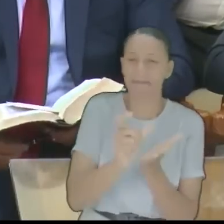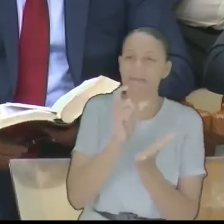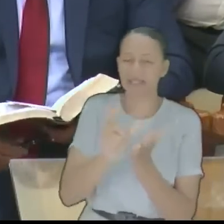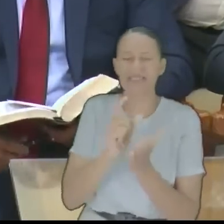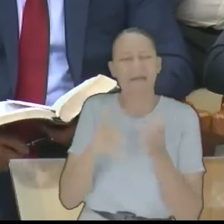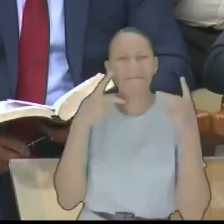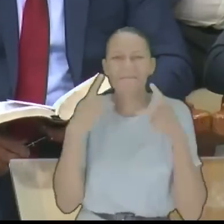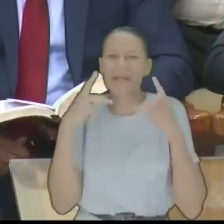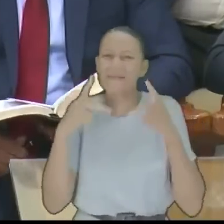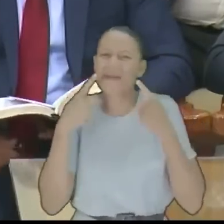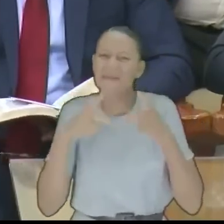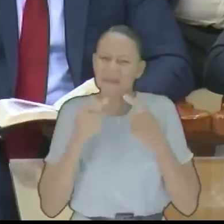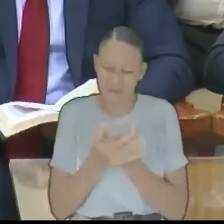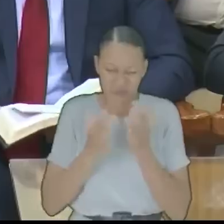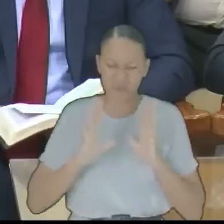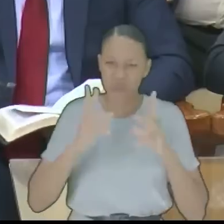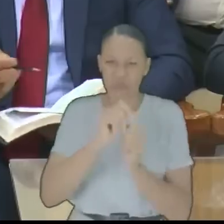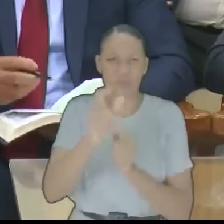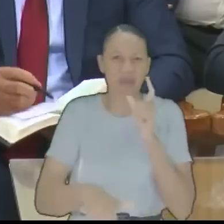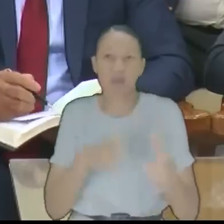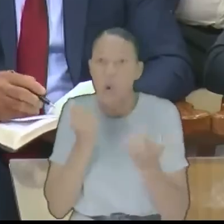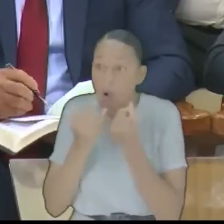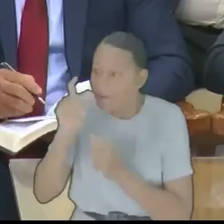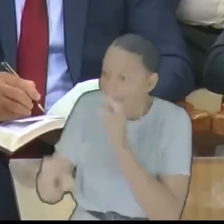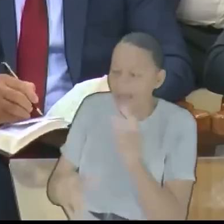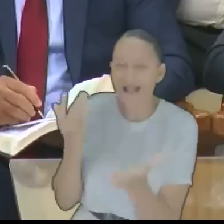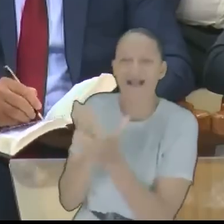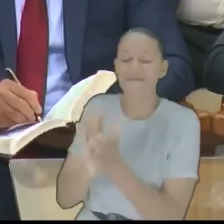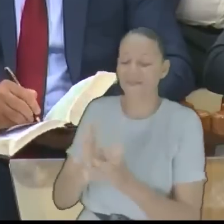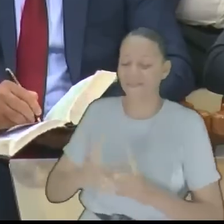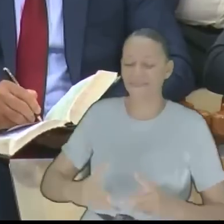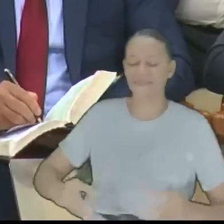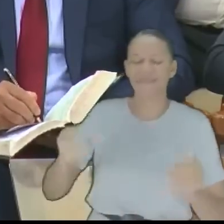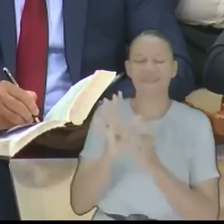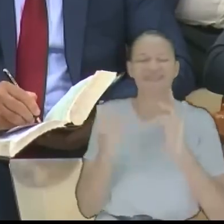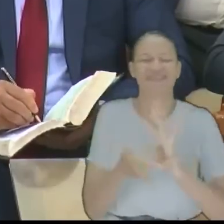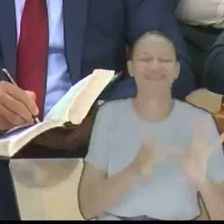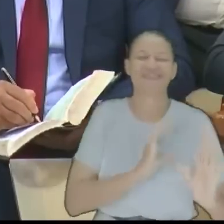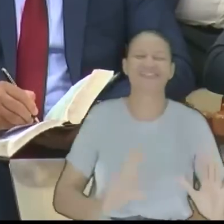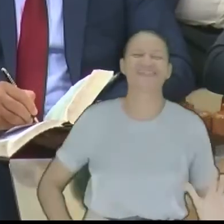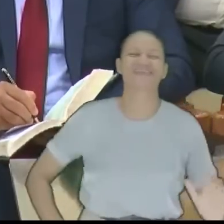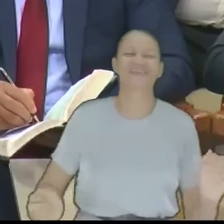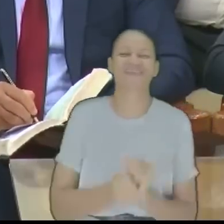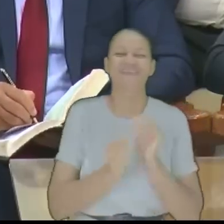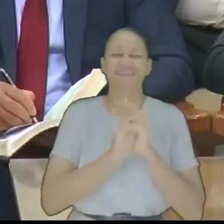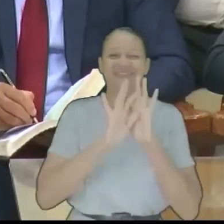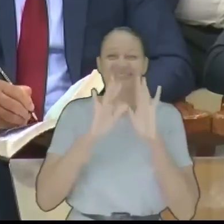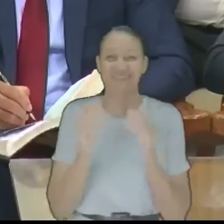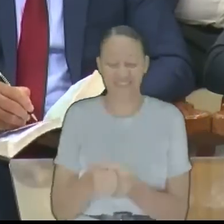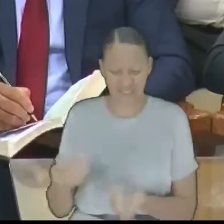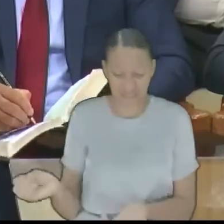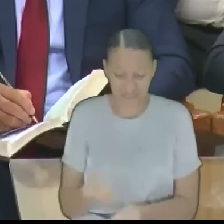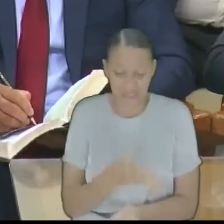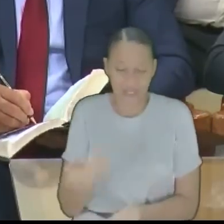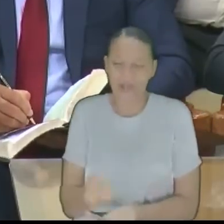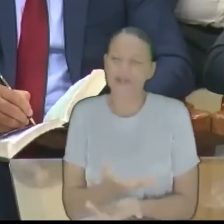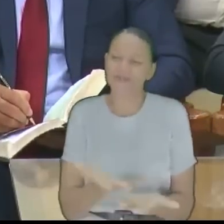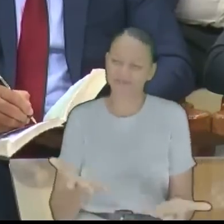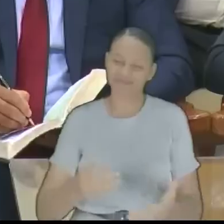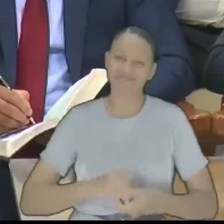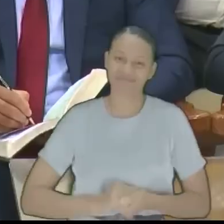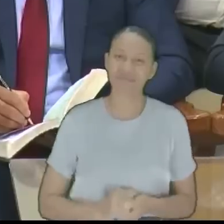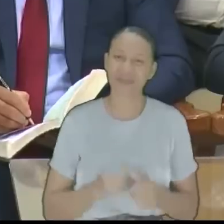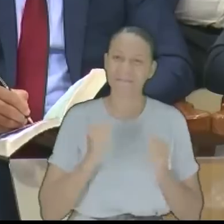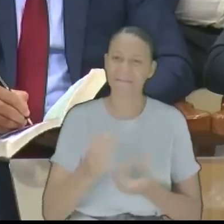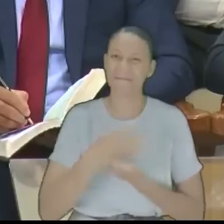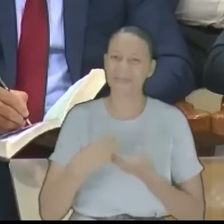sendo pregada. O povo não come mais gente, e Cristo está sendo glorificado ali onde eram as Novas Hébridas.